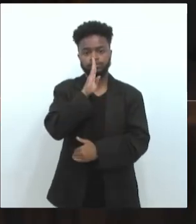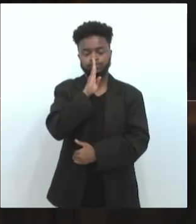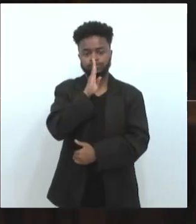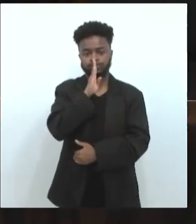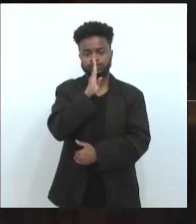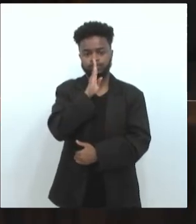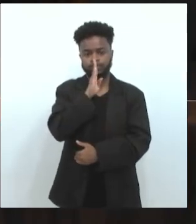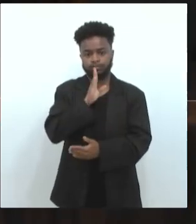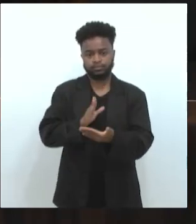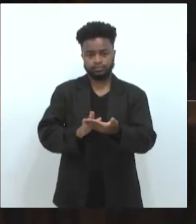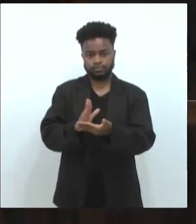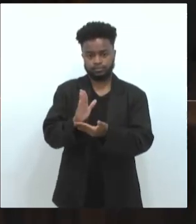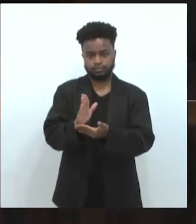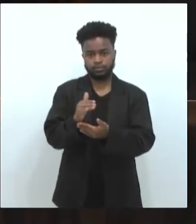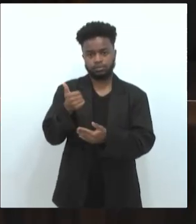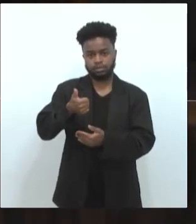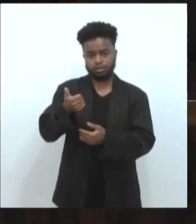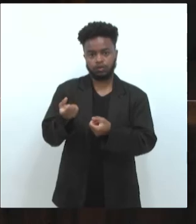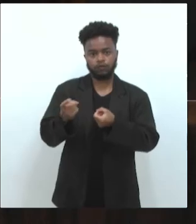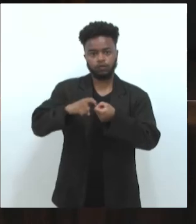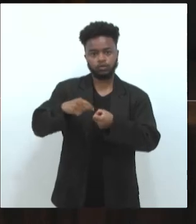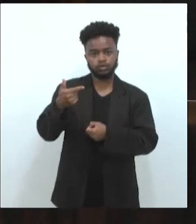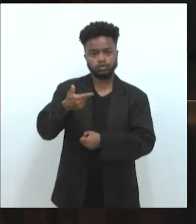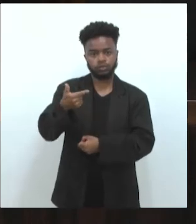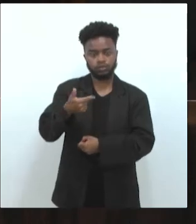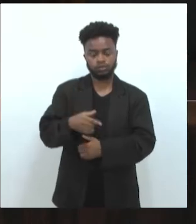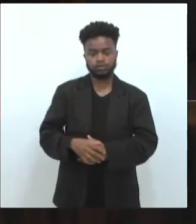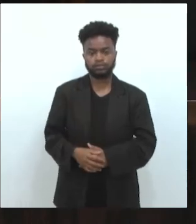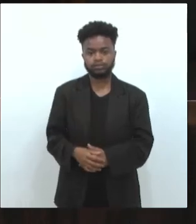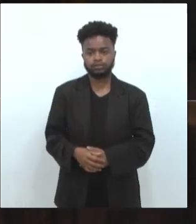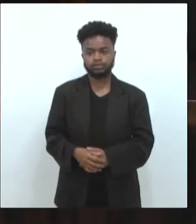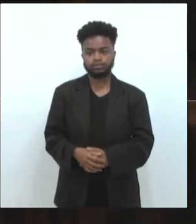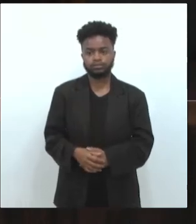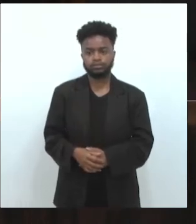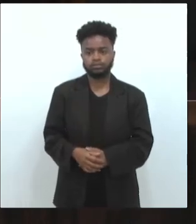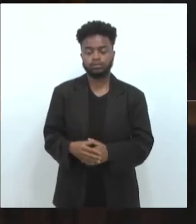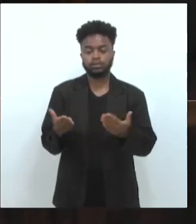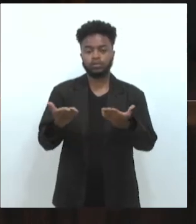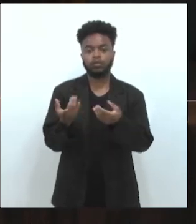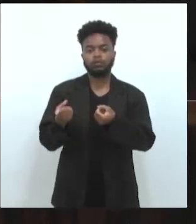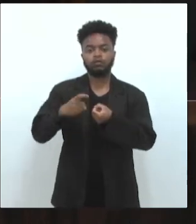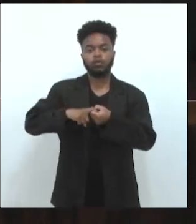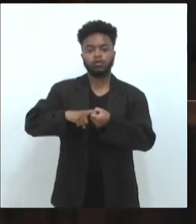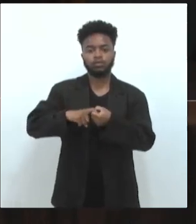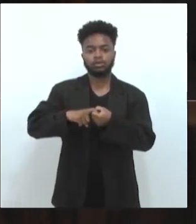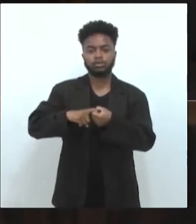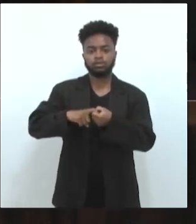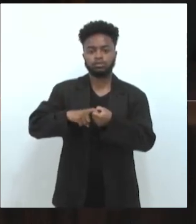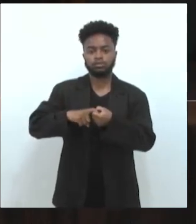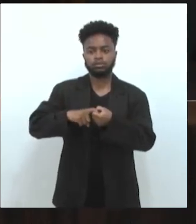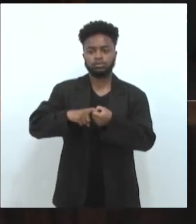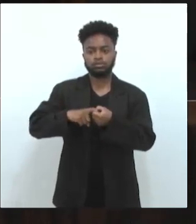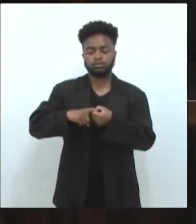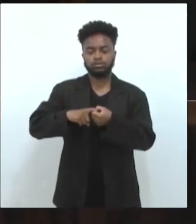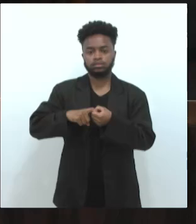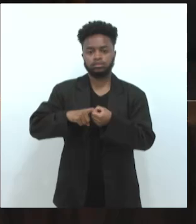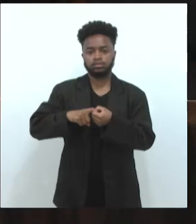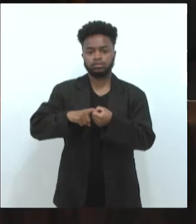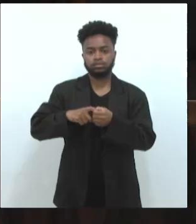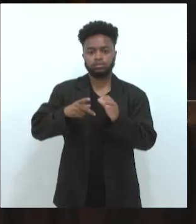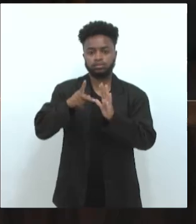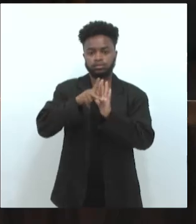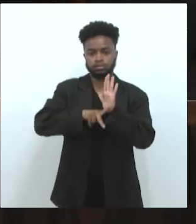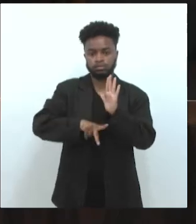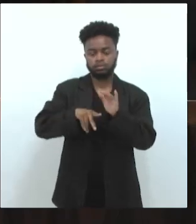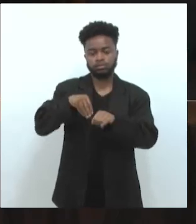estão. Aprovado em primeira, retorna em segunda. Vamos voltar ao projeto